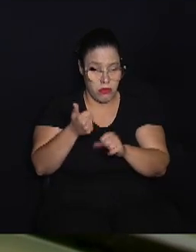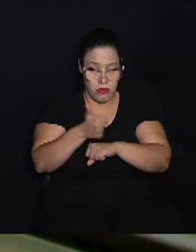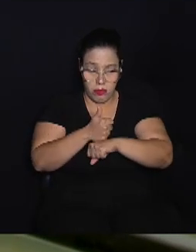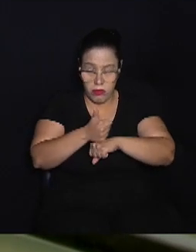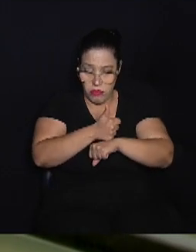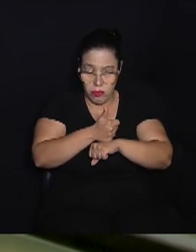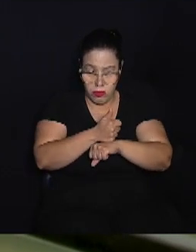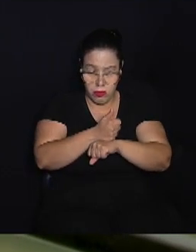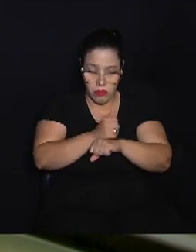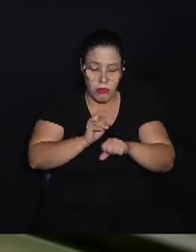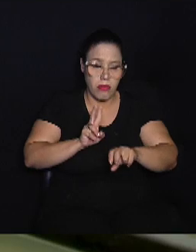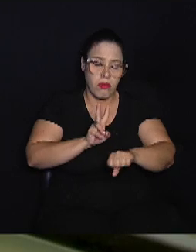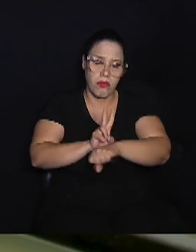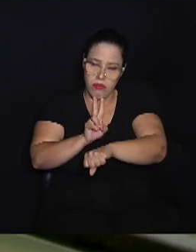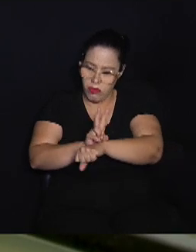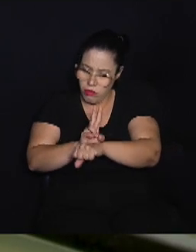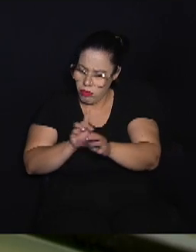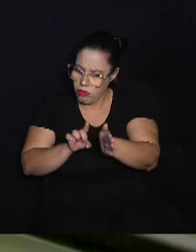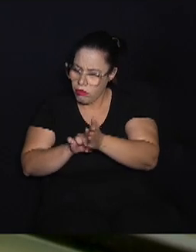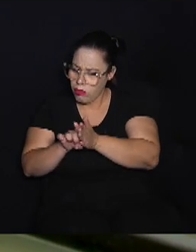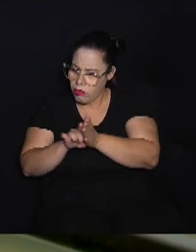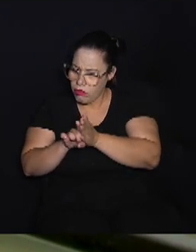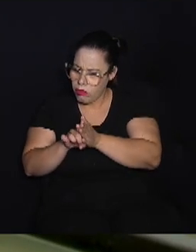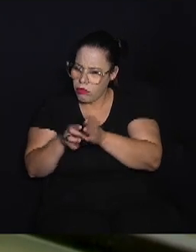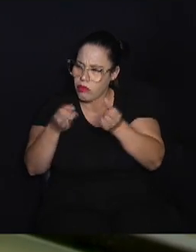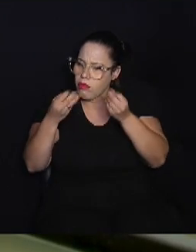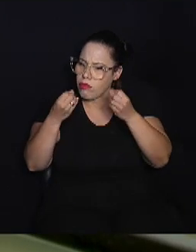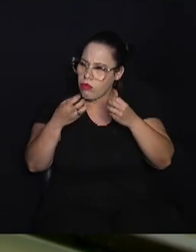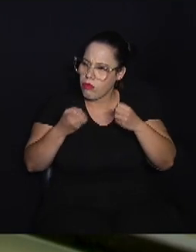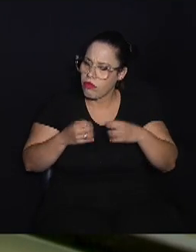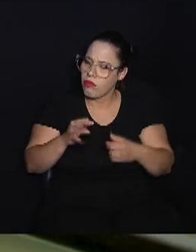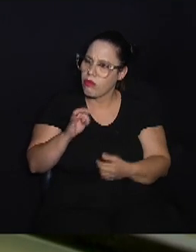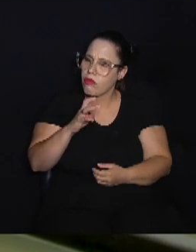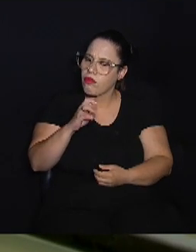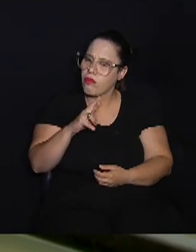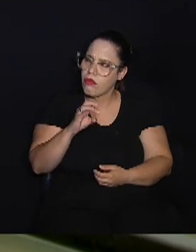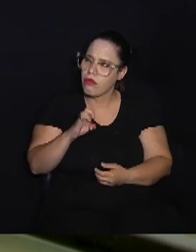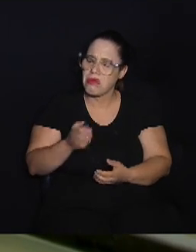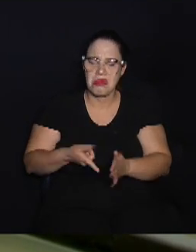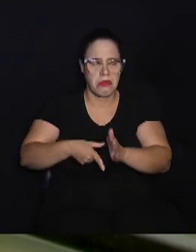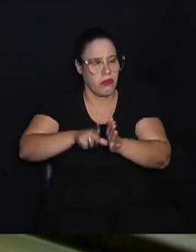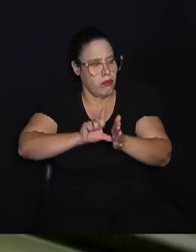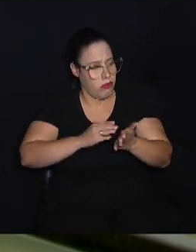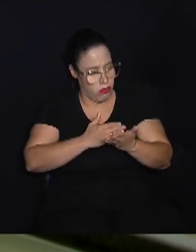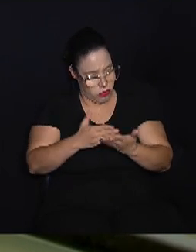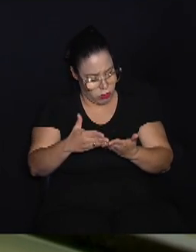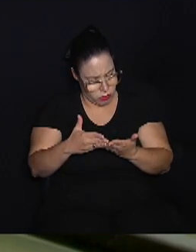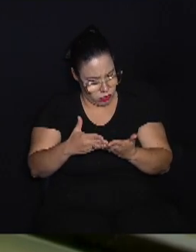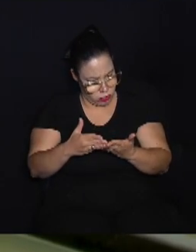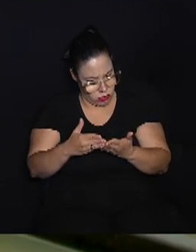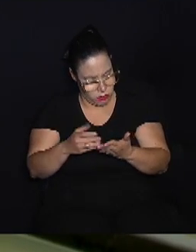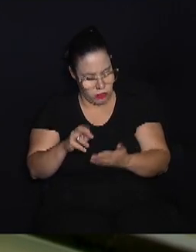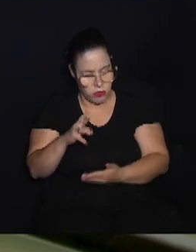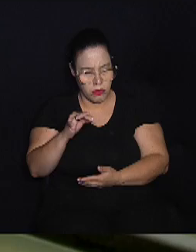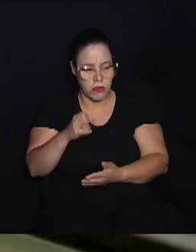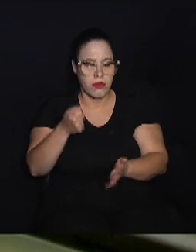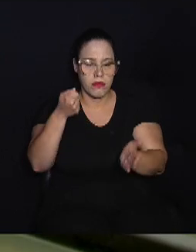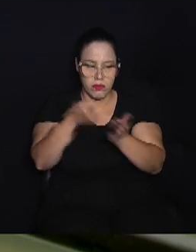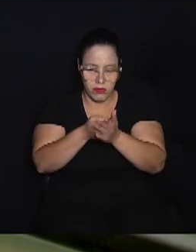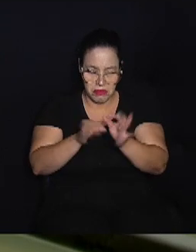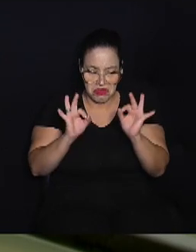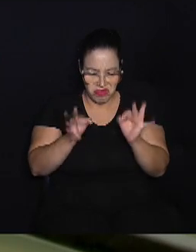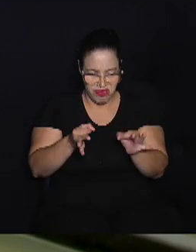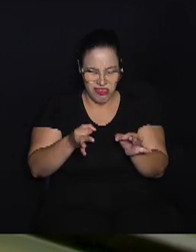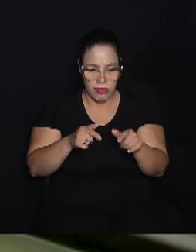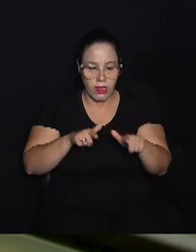vai cuidar dessa pesquisa. Ela deve ser informada para a Justiça Eleitoral antes de iniciada. A Justiça Eleitoral autoriza o